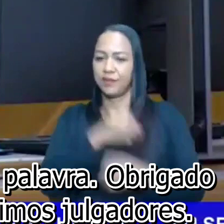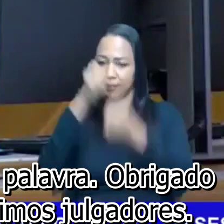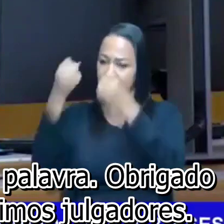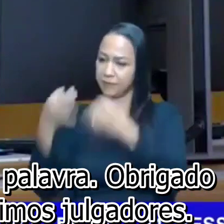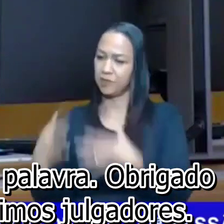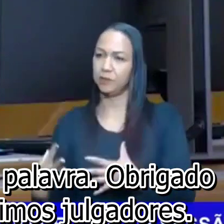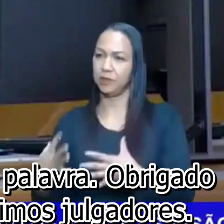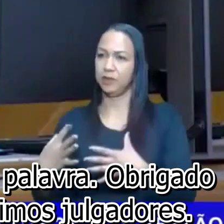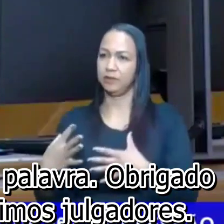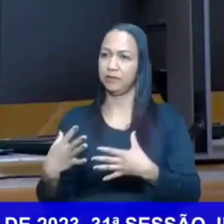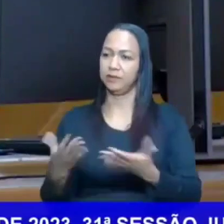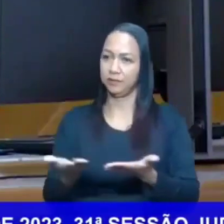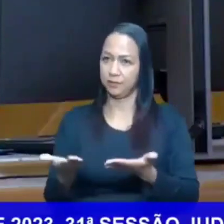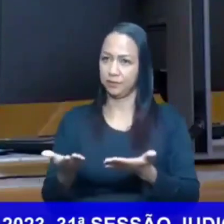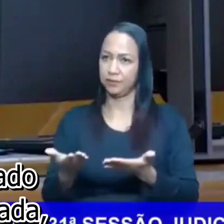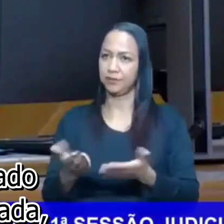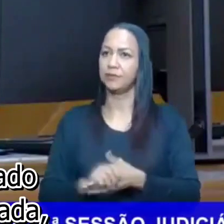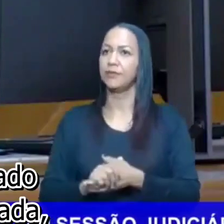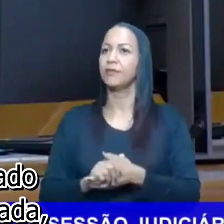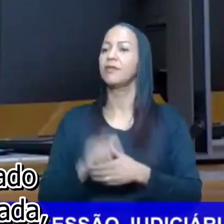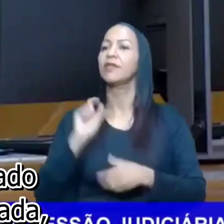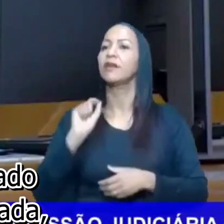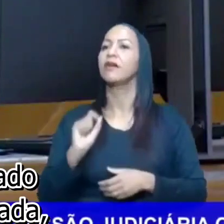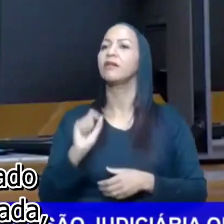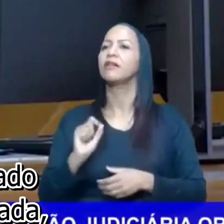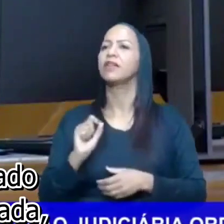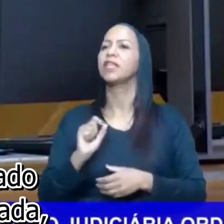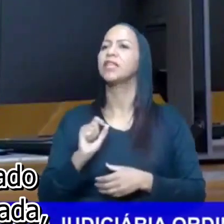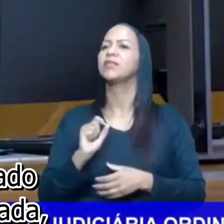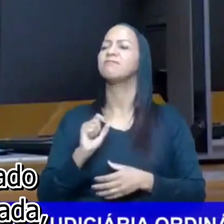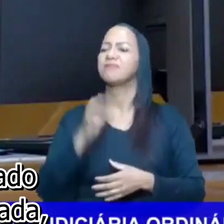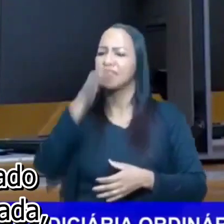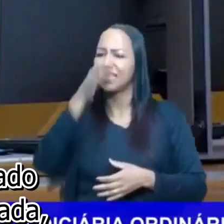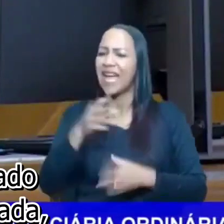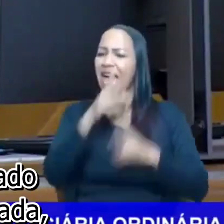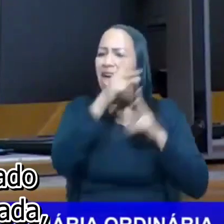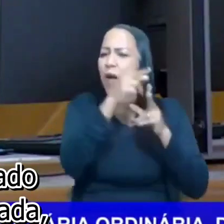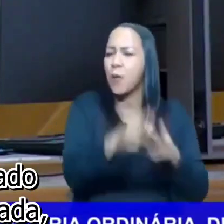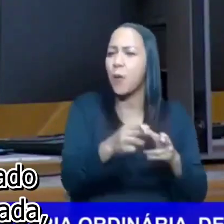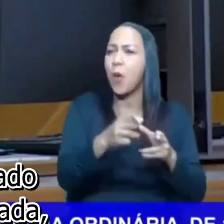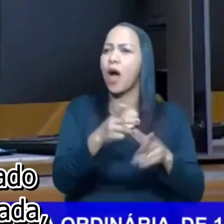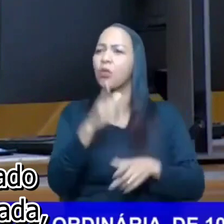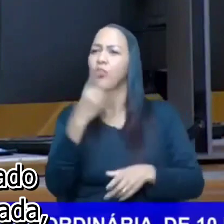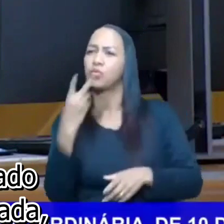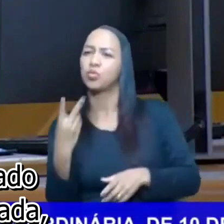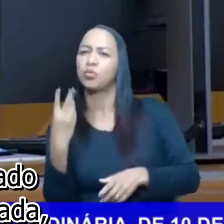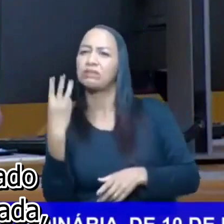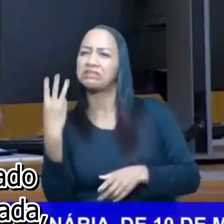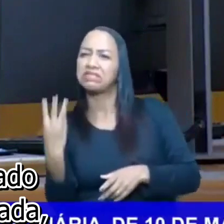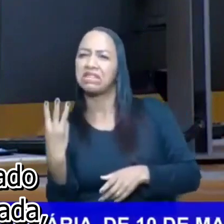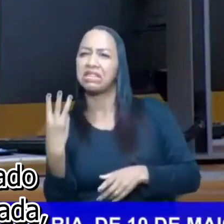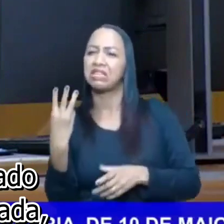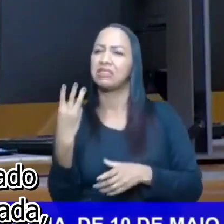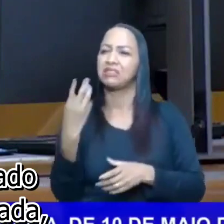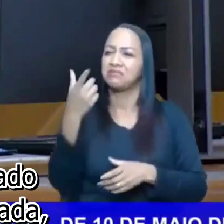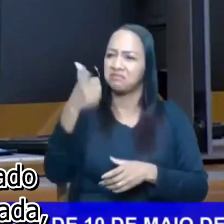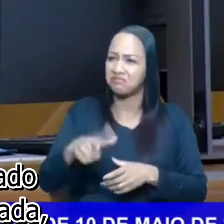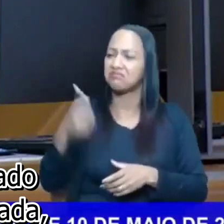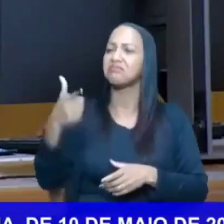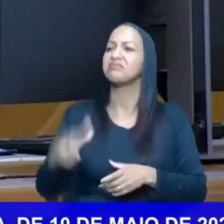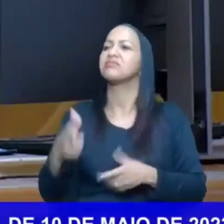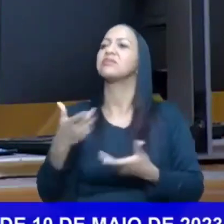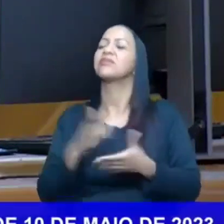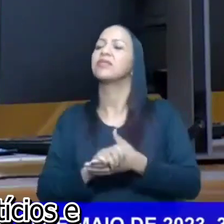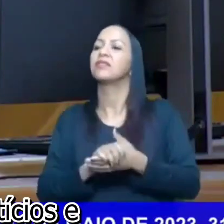sentíssimo relator, sentíssimos jogadores. O caso aqui é idêntico ao que foi apreciado já 2 ou 3 vezes na presente assentada,